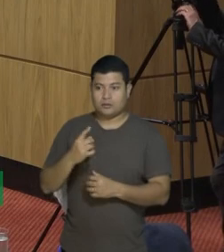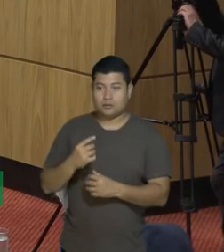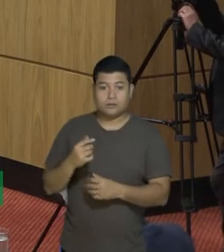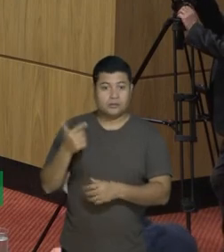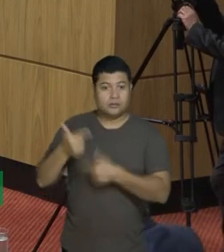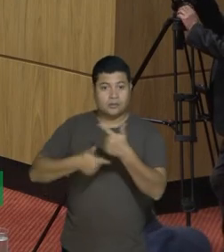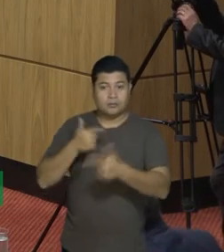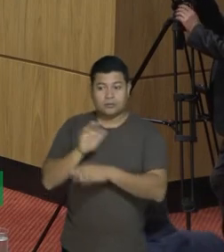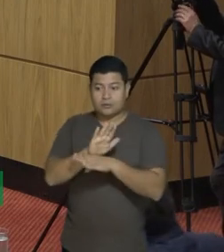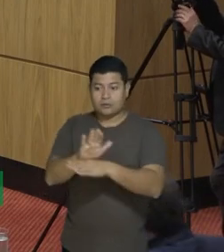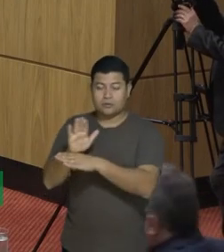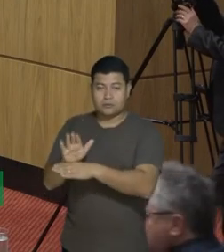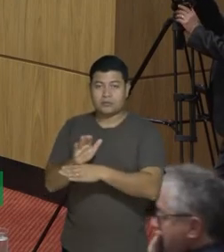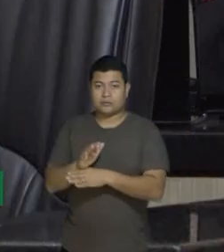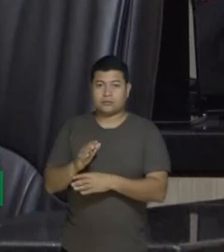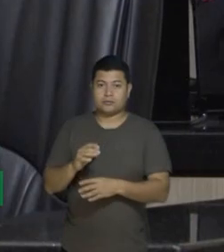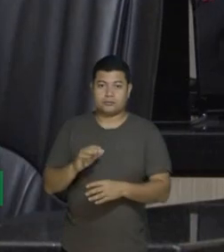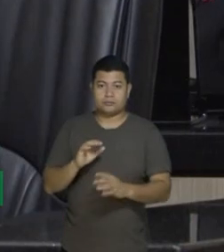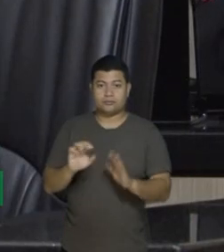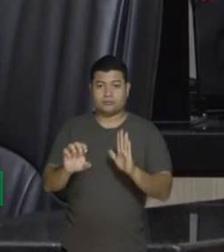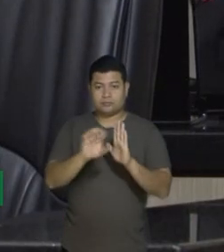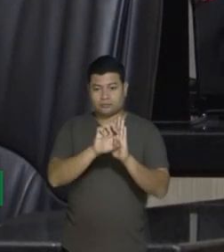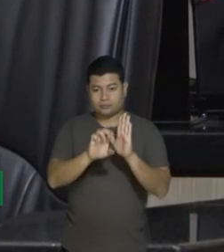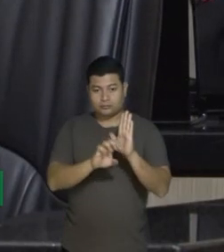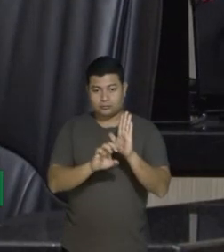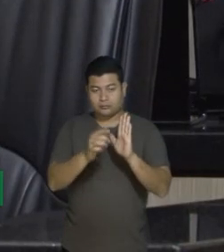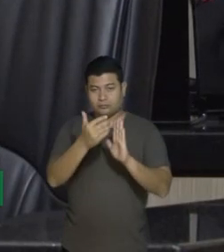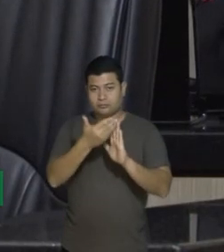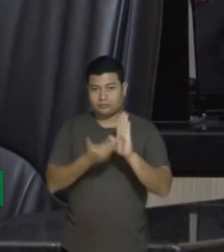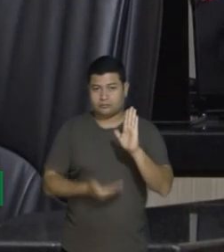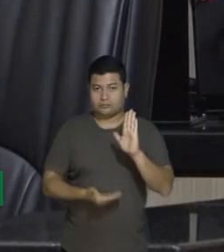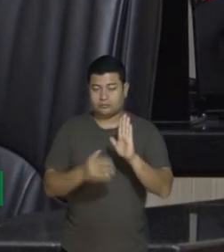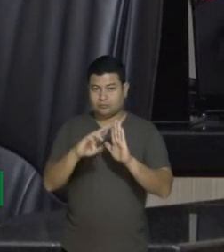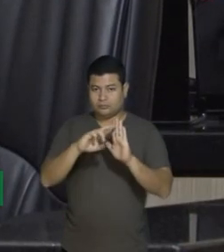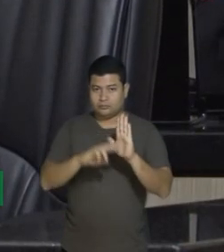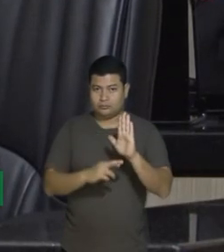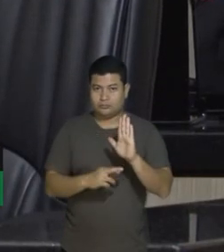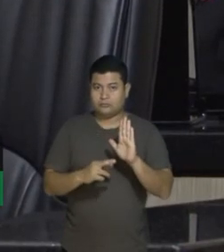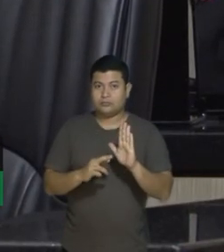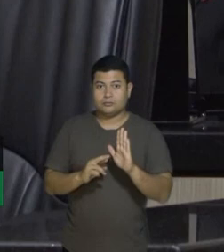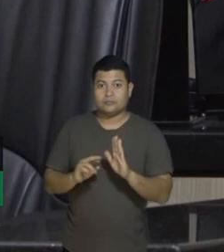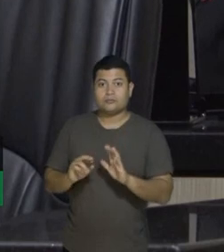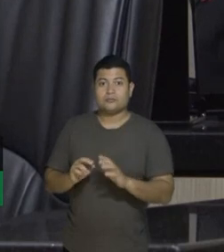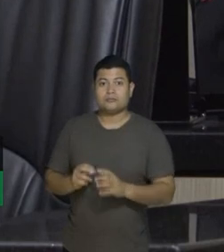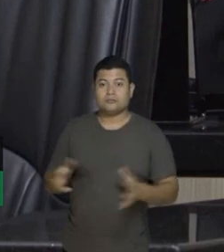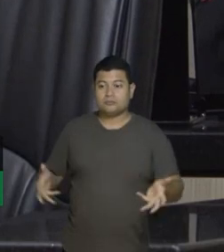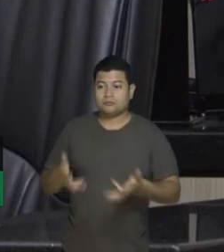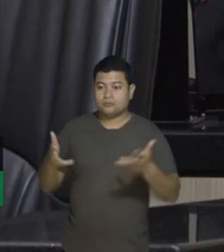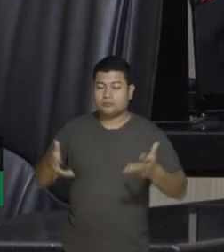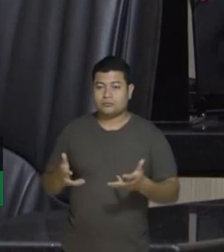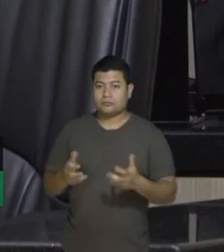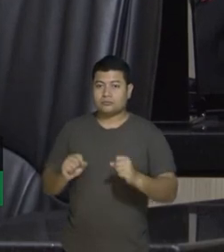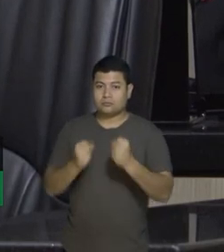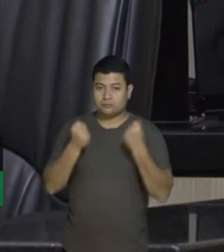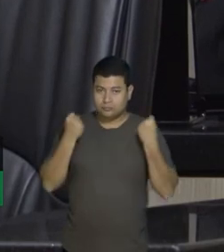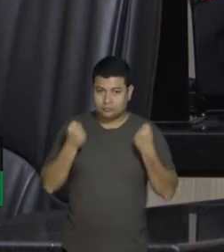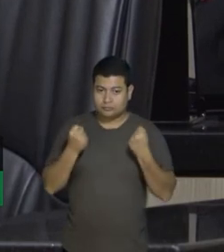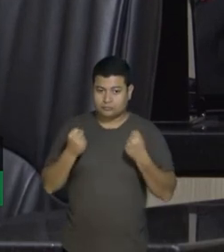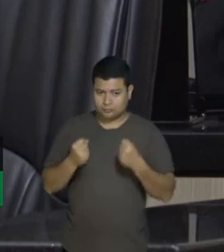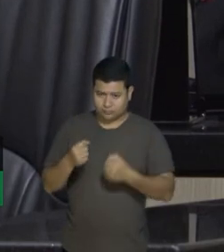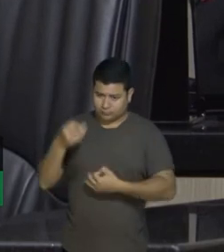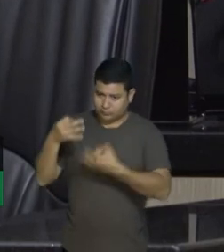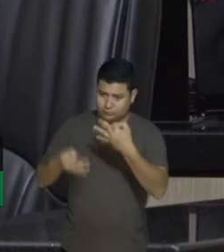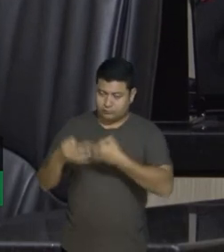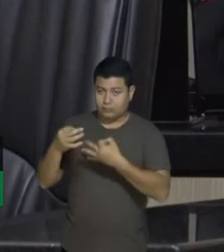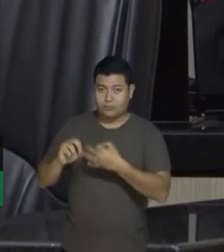e no seu estatuto tem por finalidade promover e defender judicial e extrajudicialmente todos